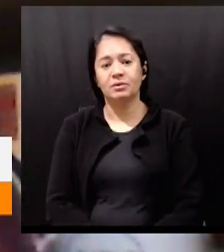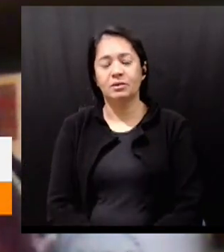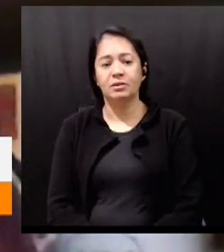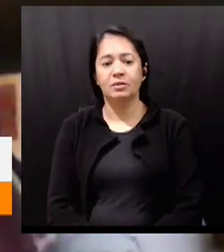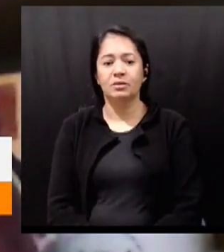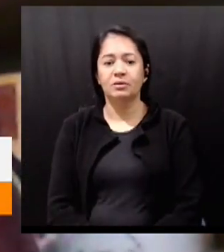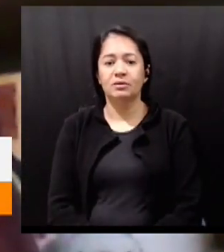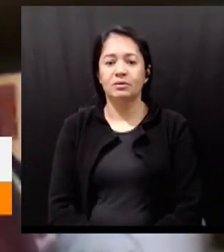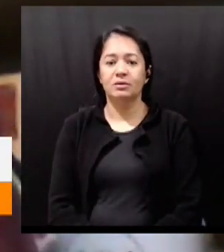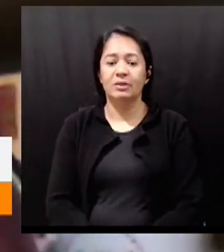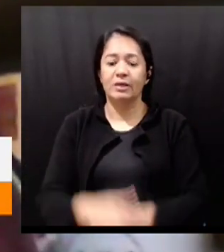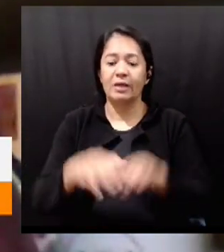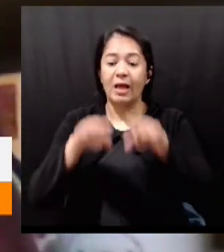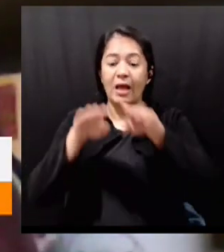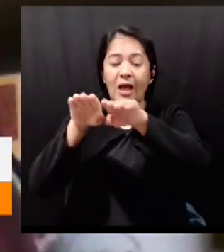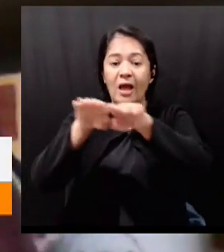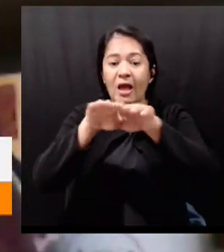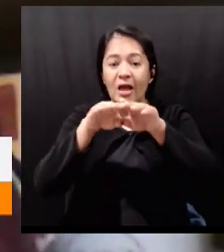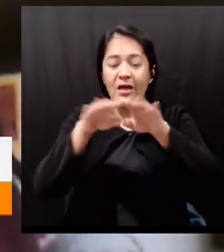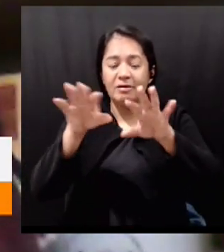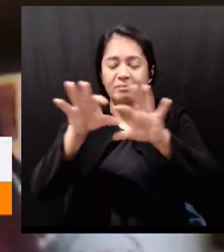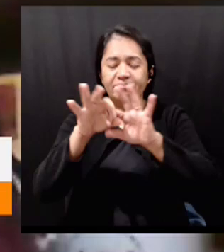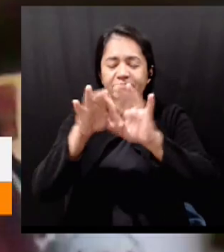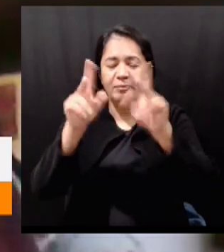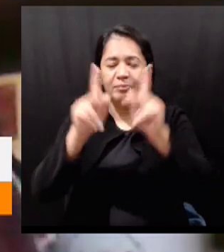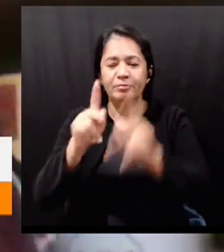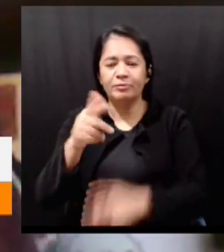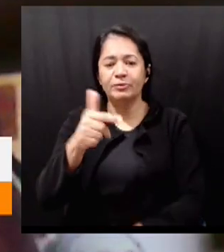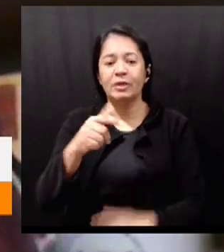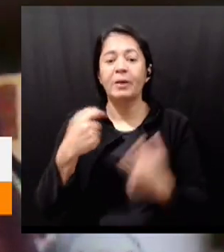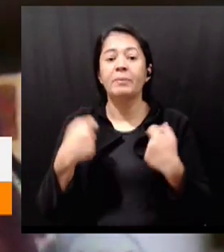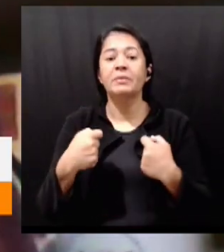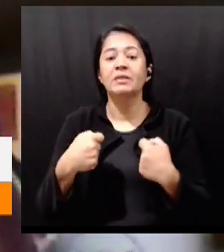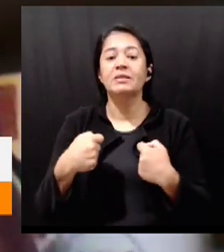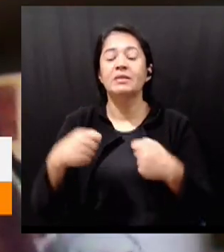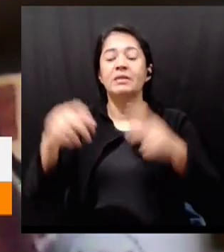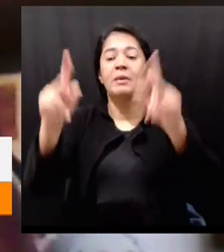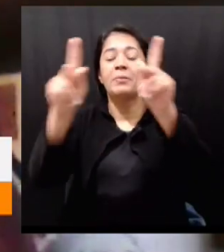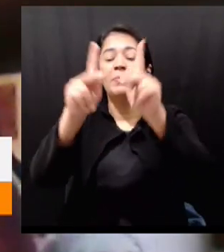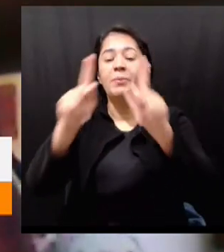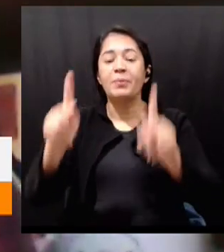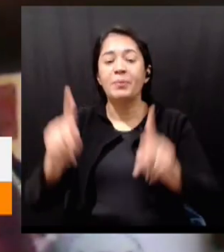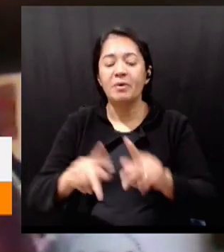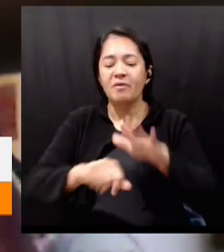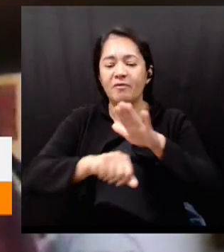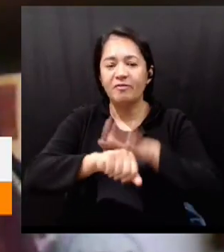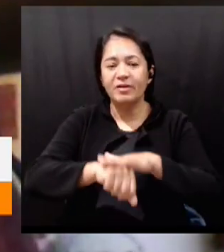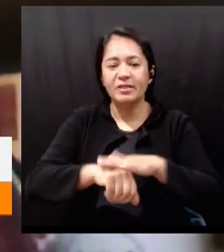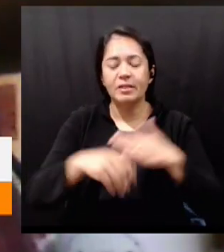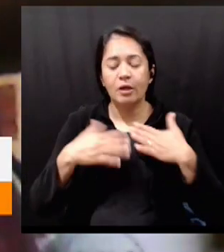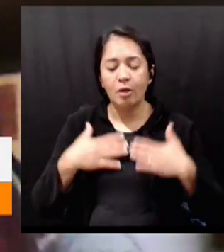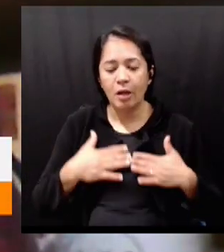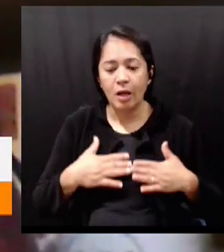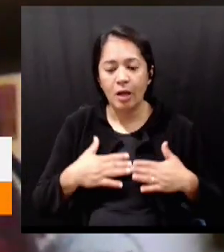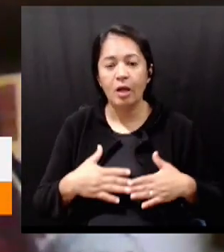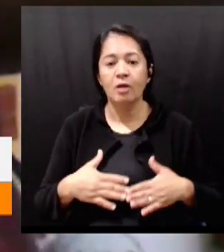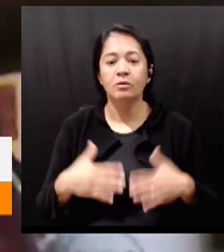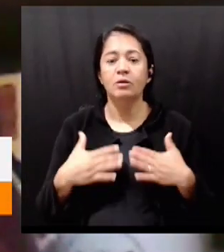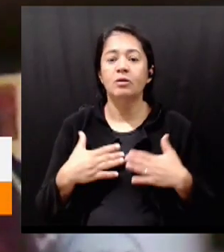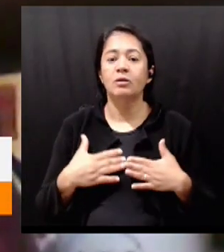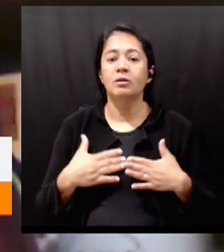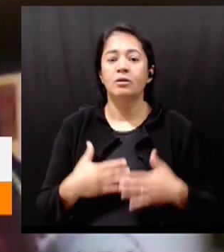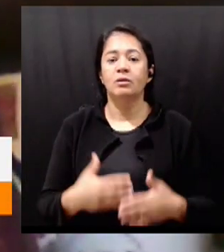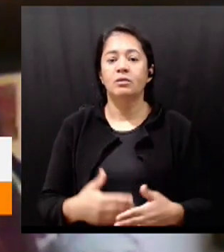harmonia, né? Então, o que que precisa ter paz, fazer tudo com tranquilidade, chamar,